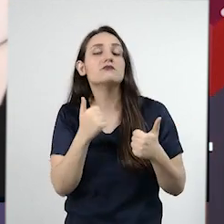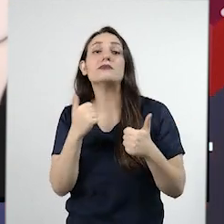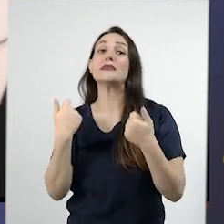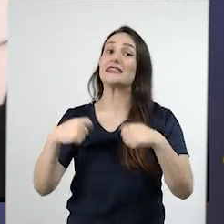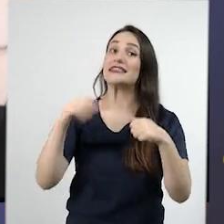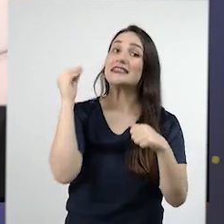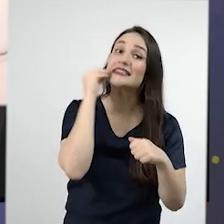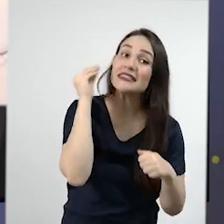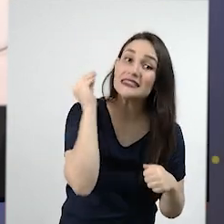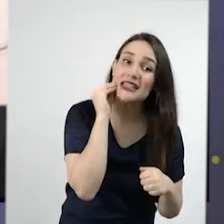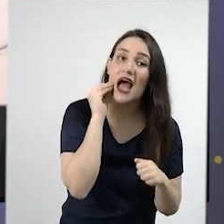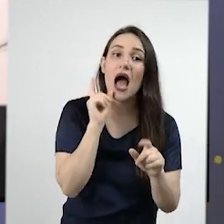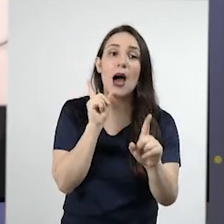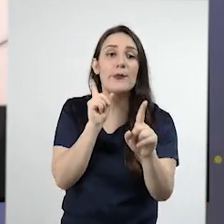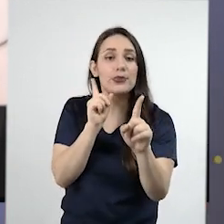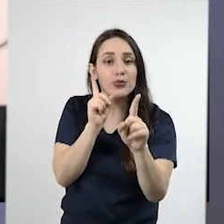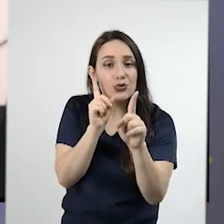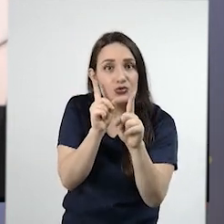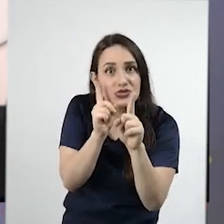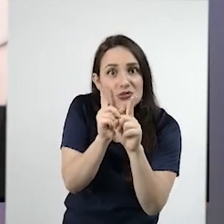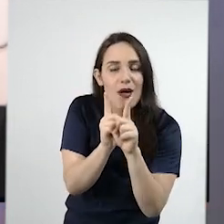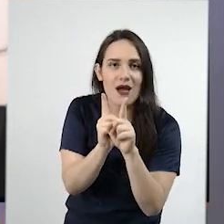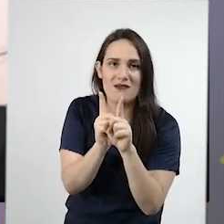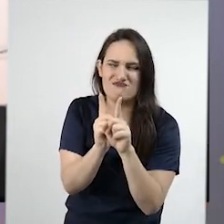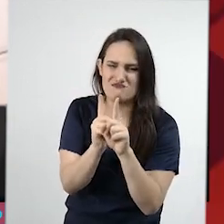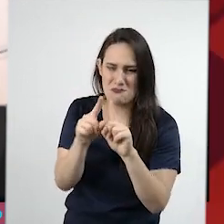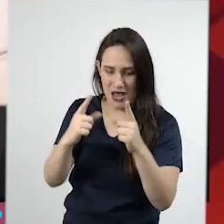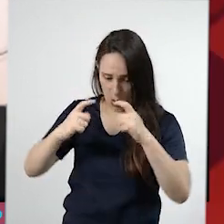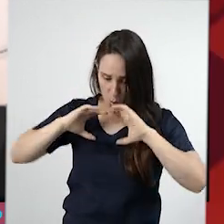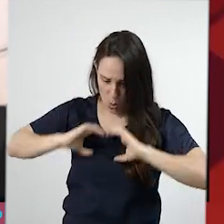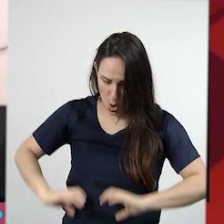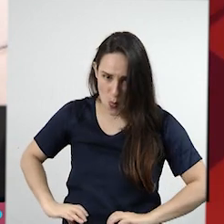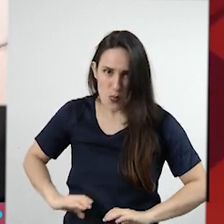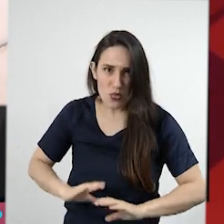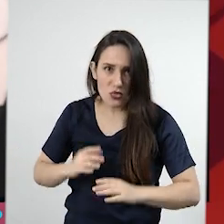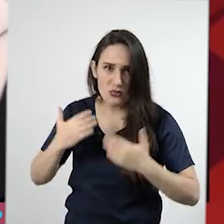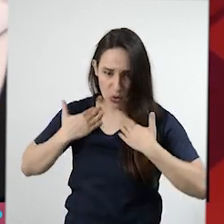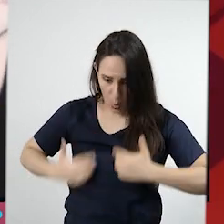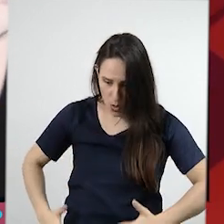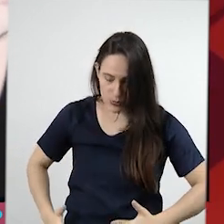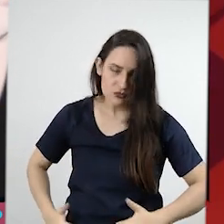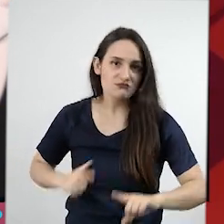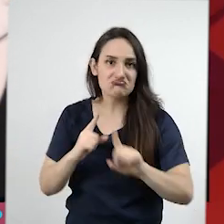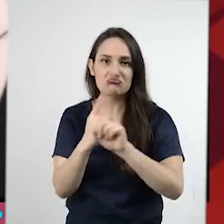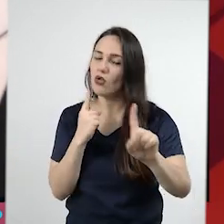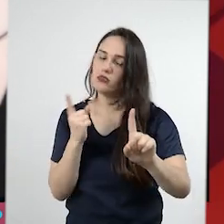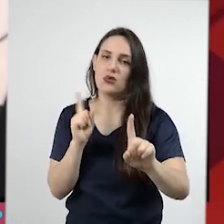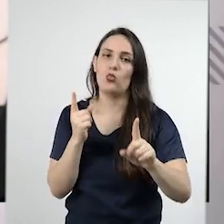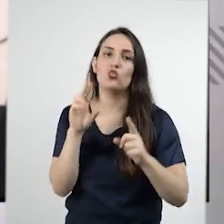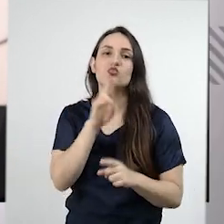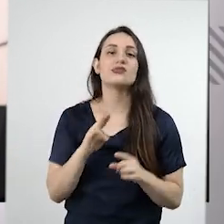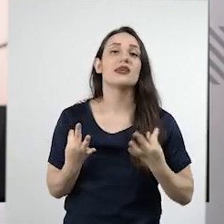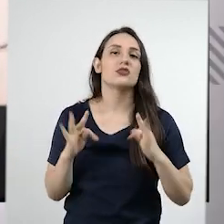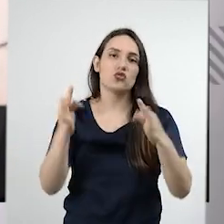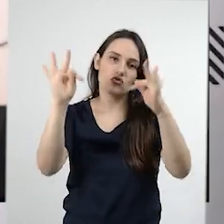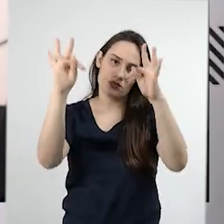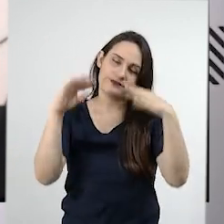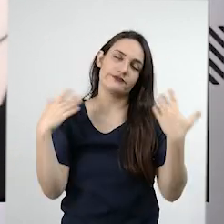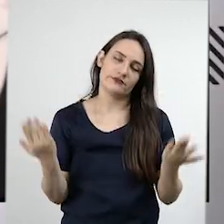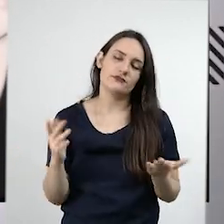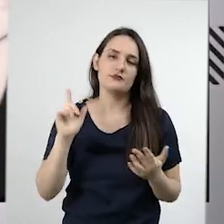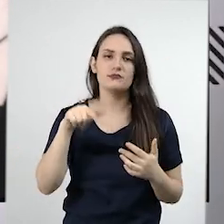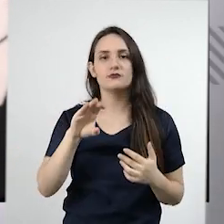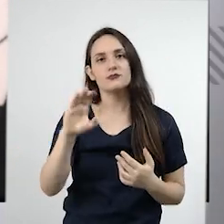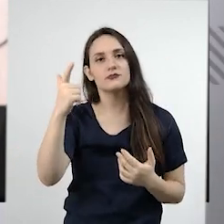tentar trazer à nossa rotina essas outras formas de se relacionar, né? Tudo bem que